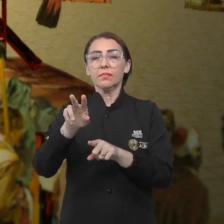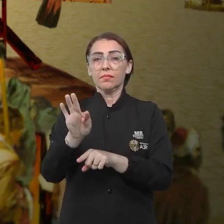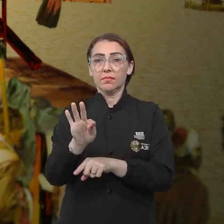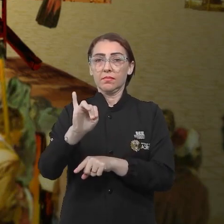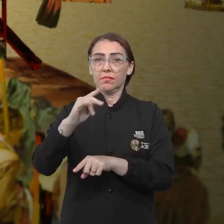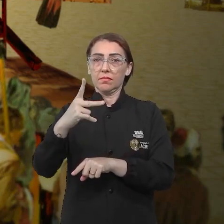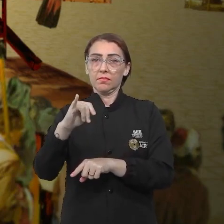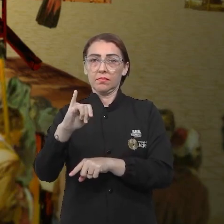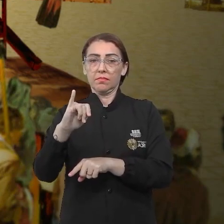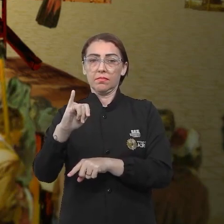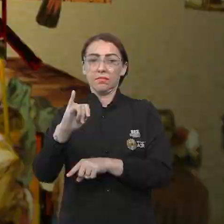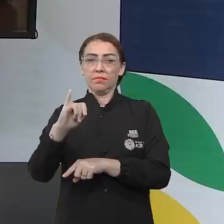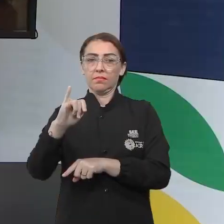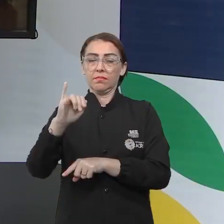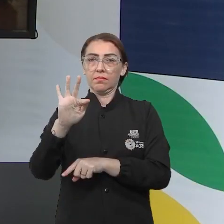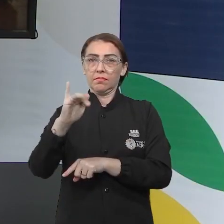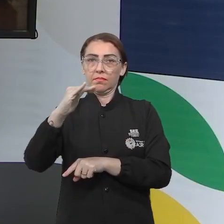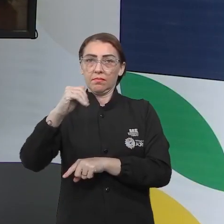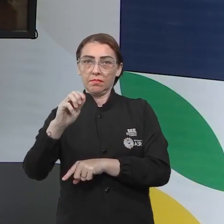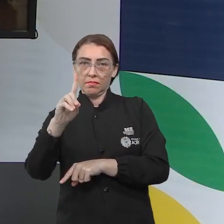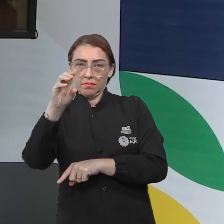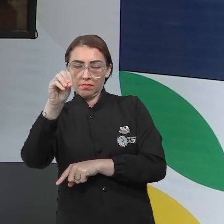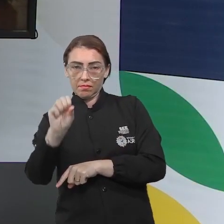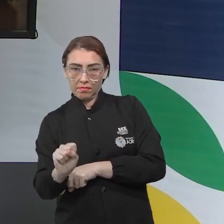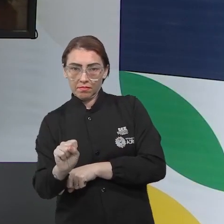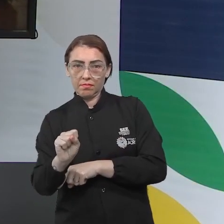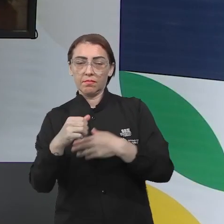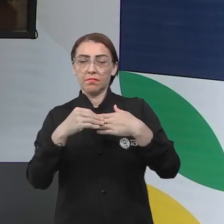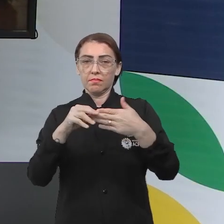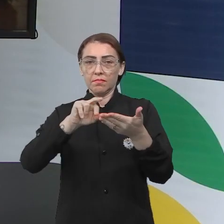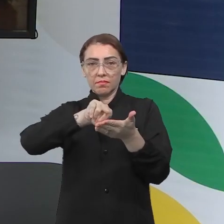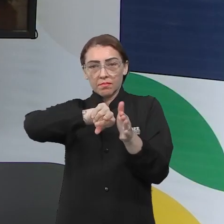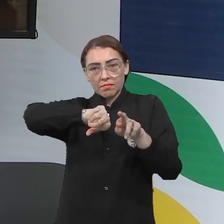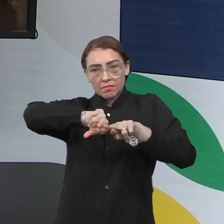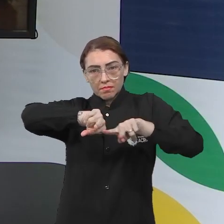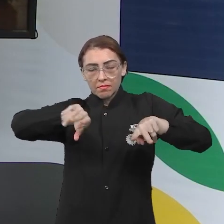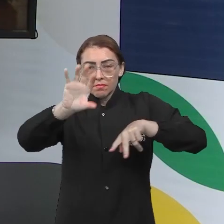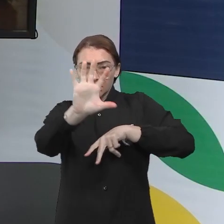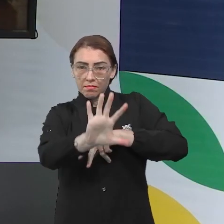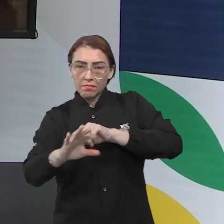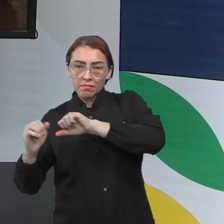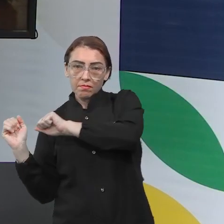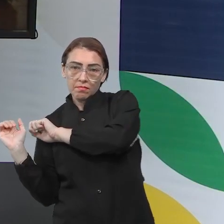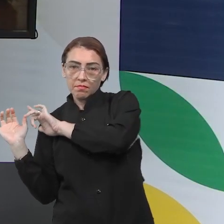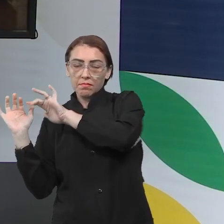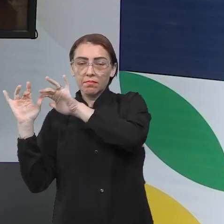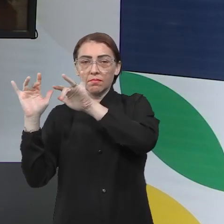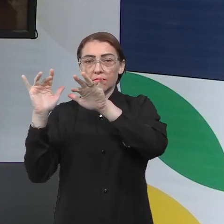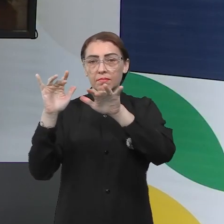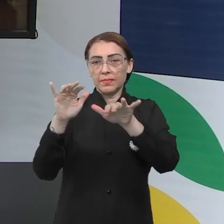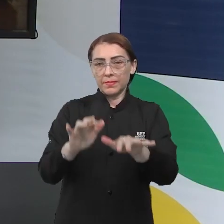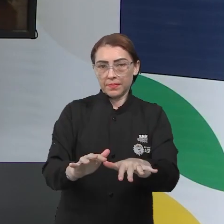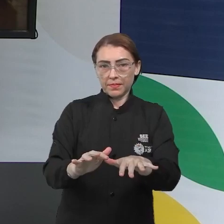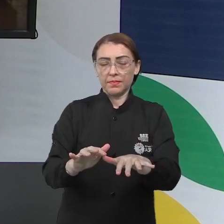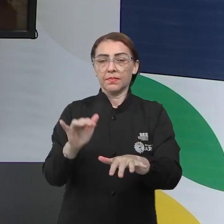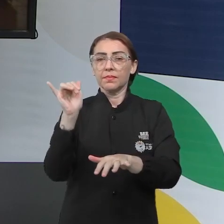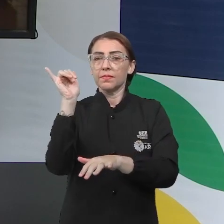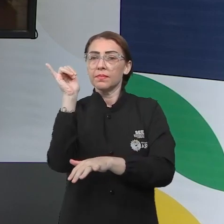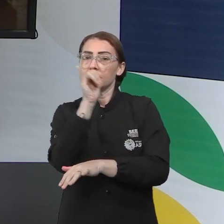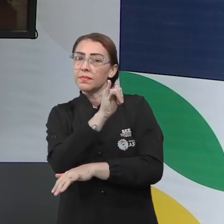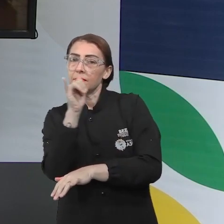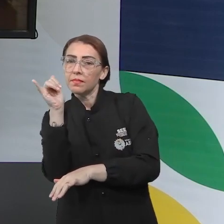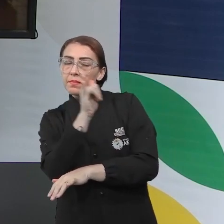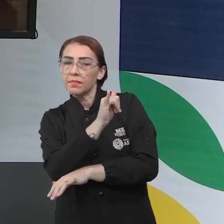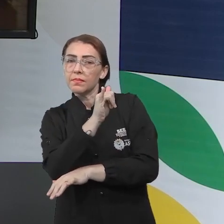certo? Nessa época, os personagens, eles vinham de várias regiões ali da Itália,